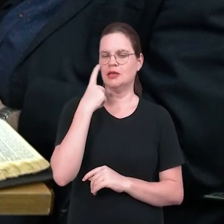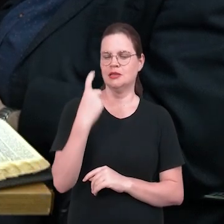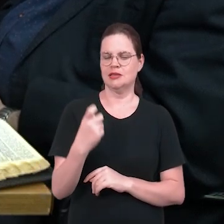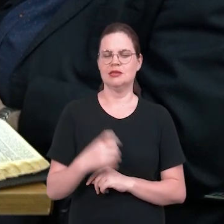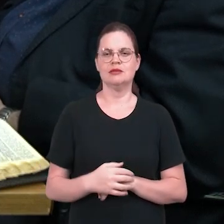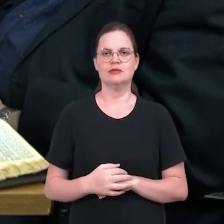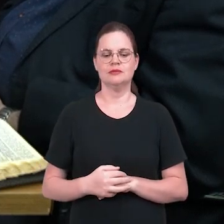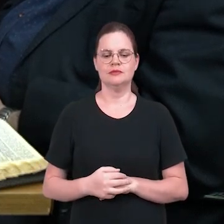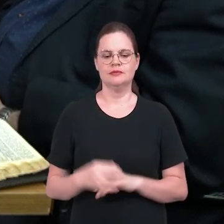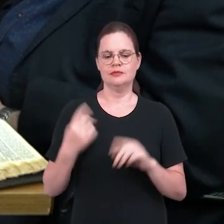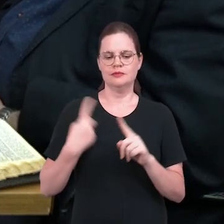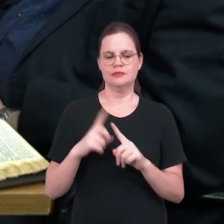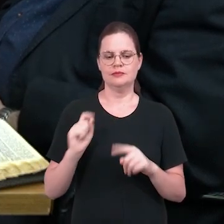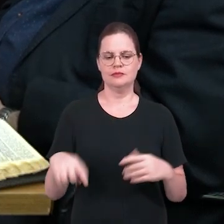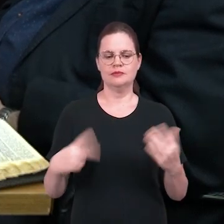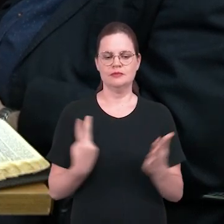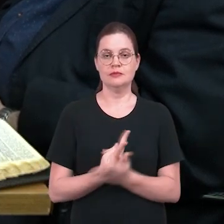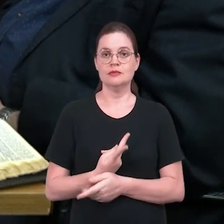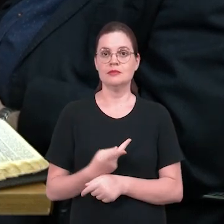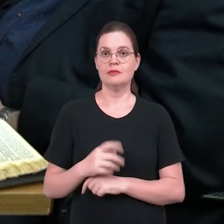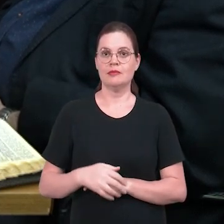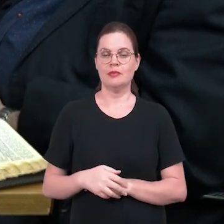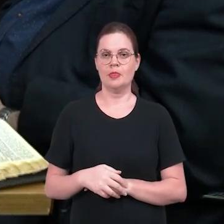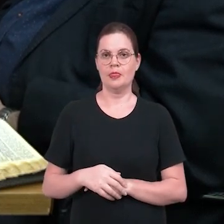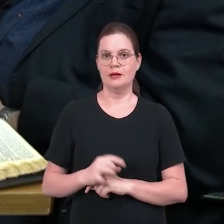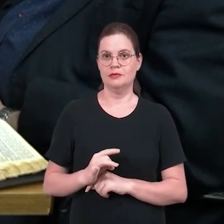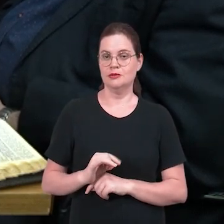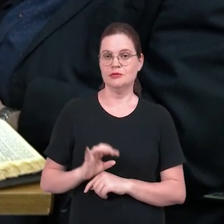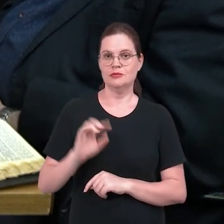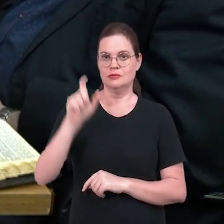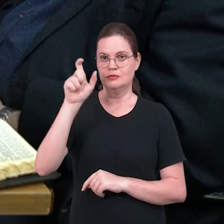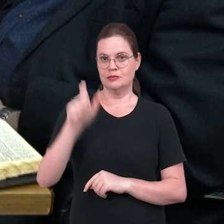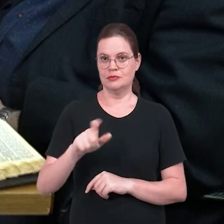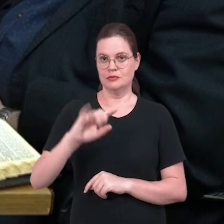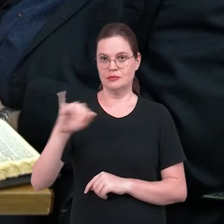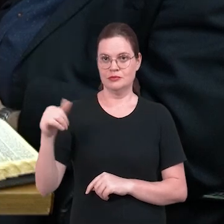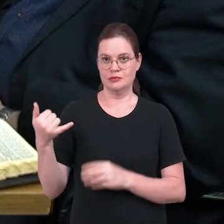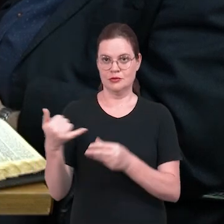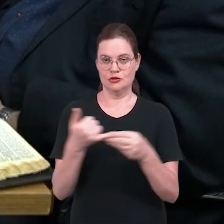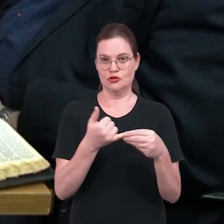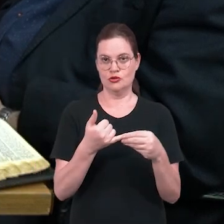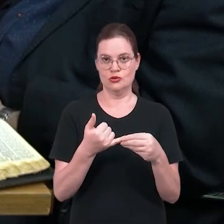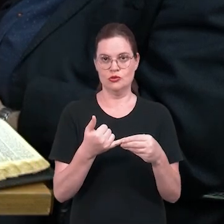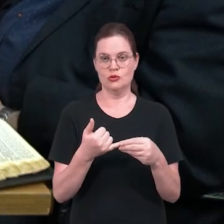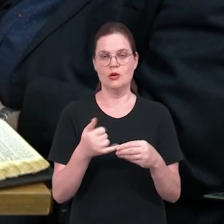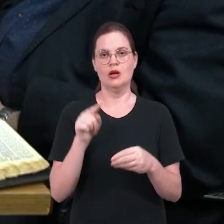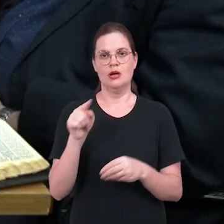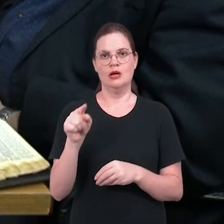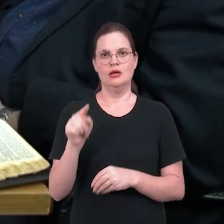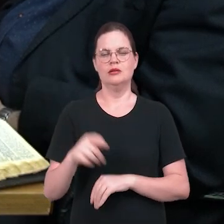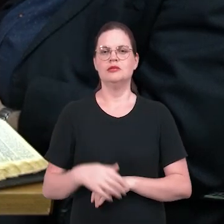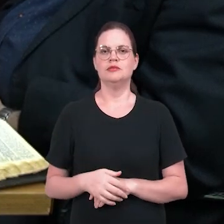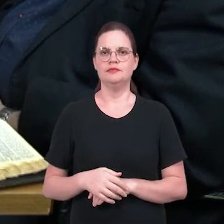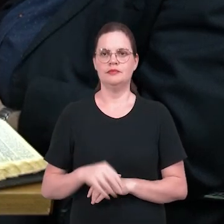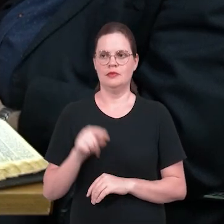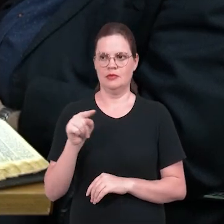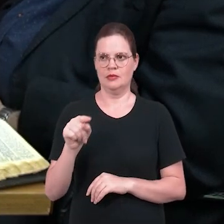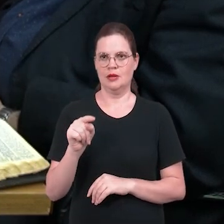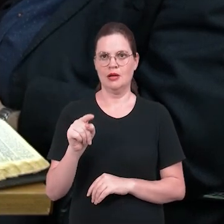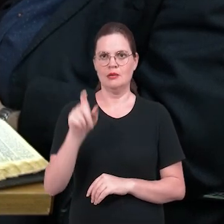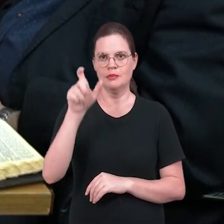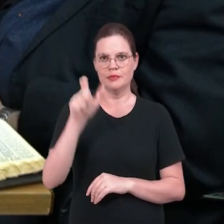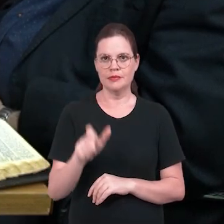interessante, porque você deixa de ter uma figura central durante um